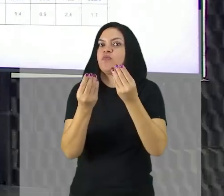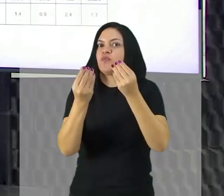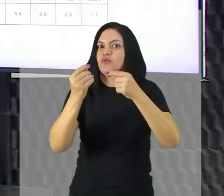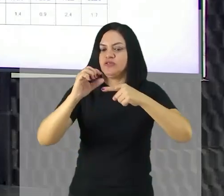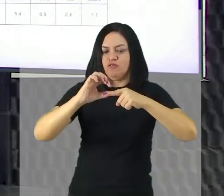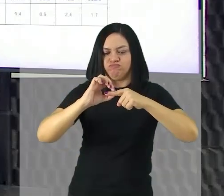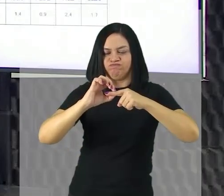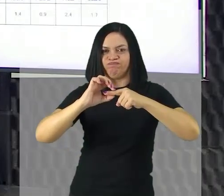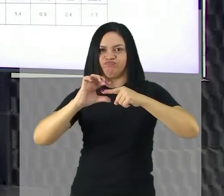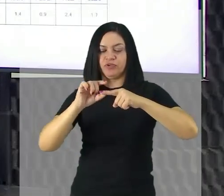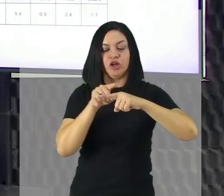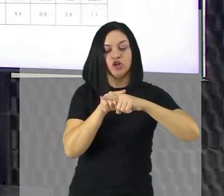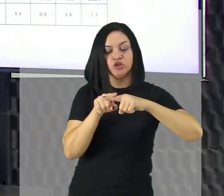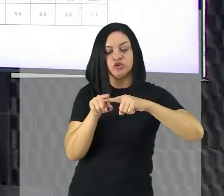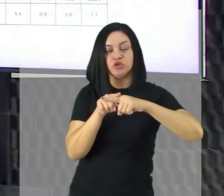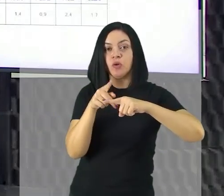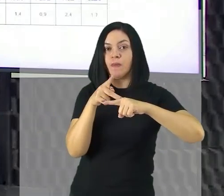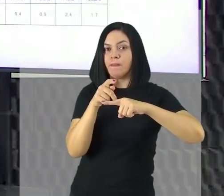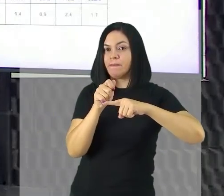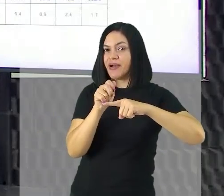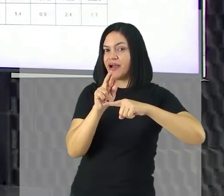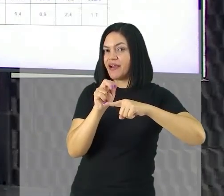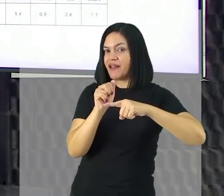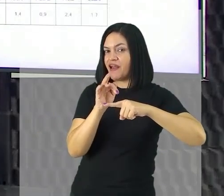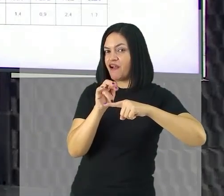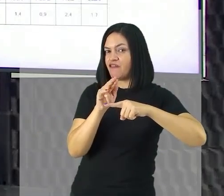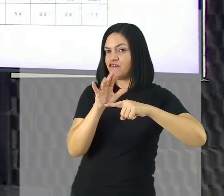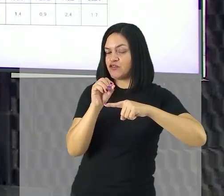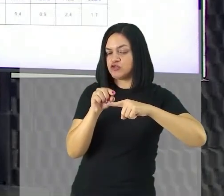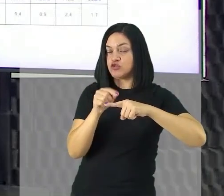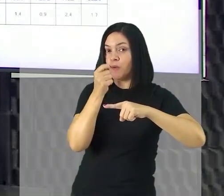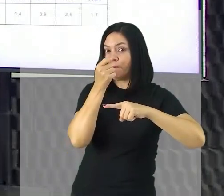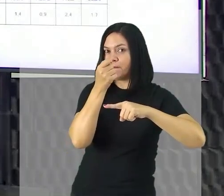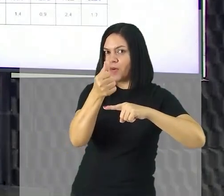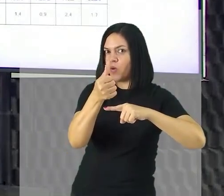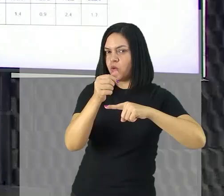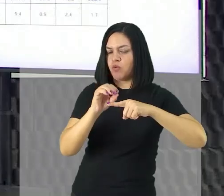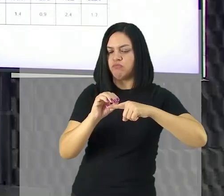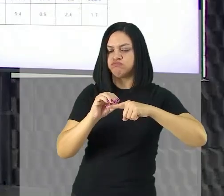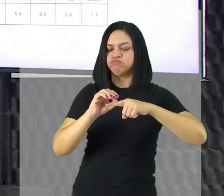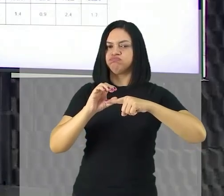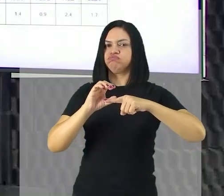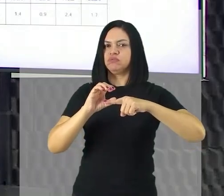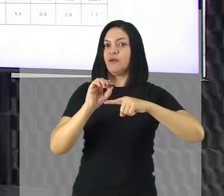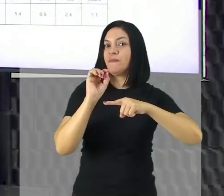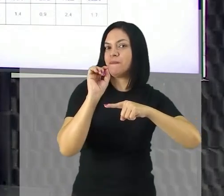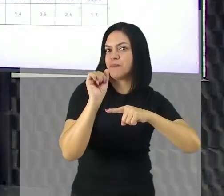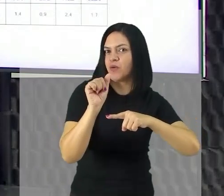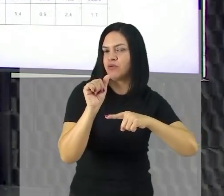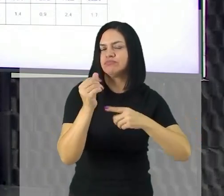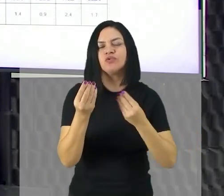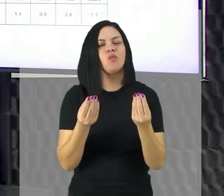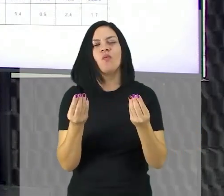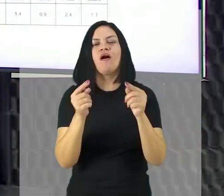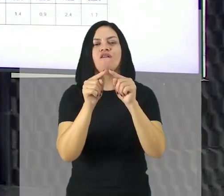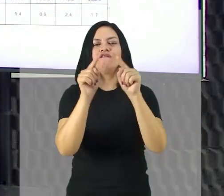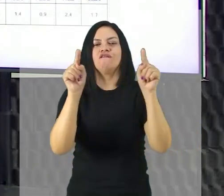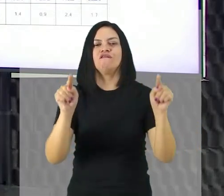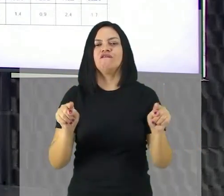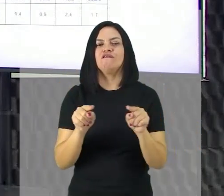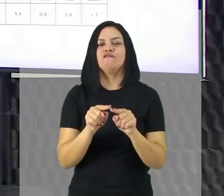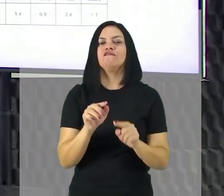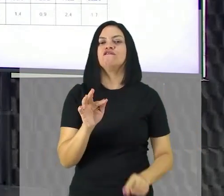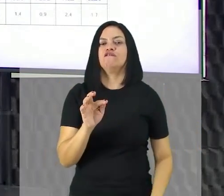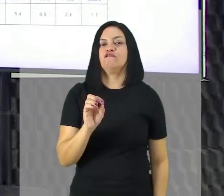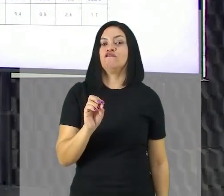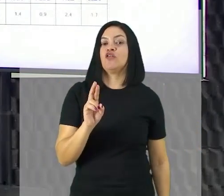bastante. E o parafuso feito de um material que dilata pouco. A fórmula é a seguinte.